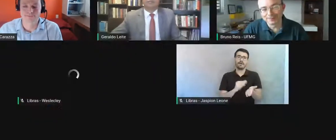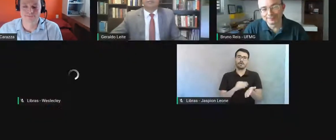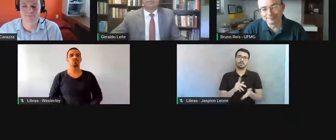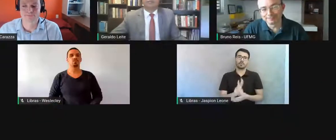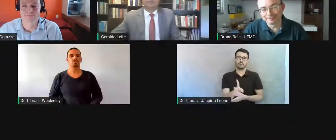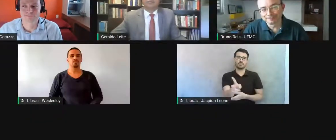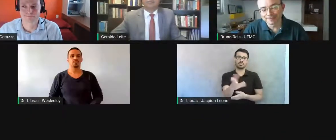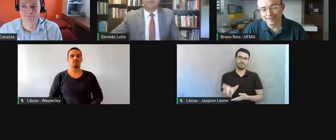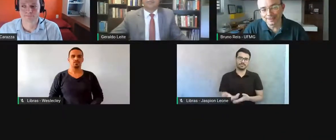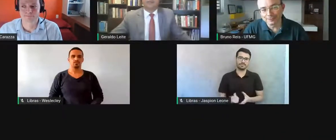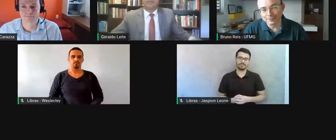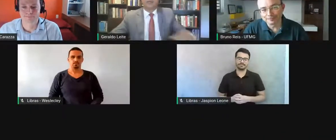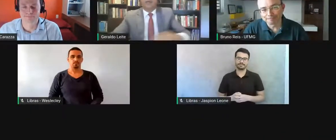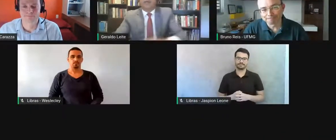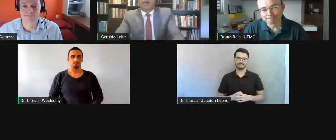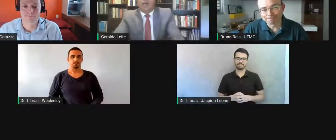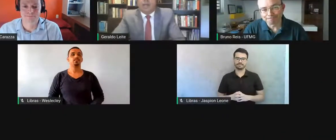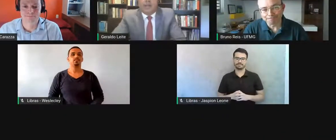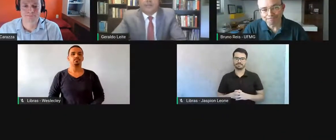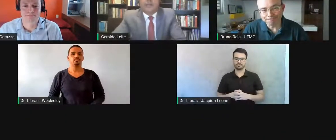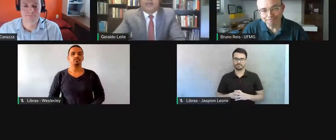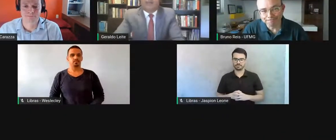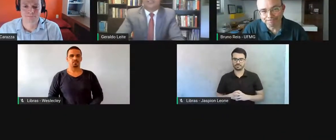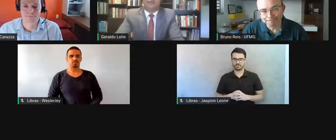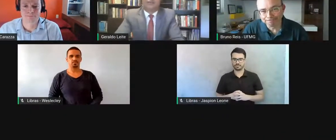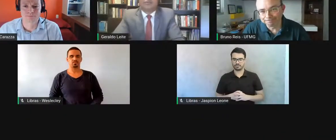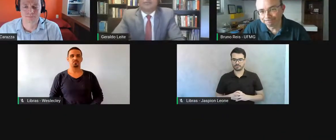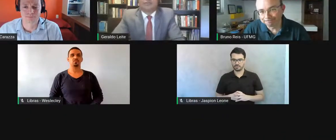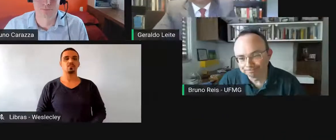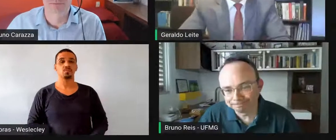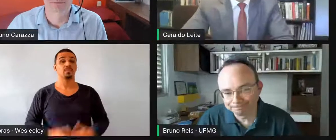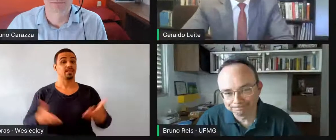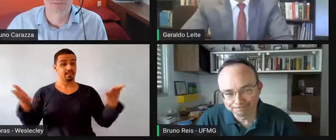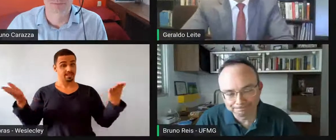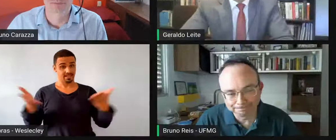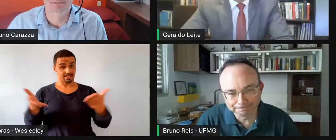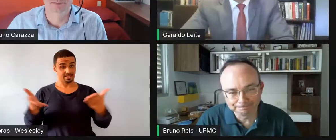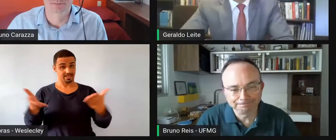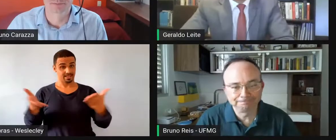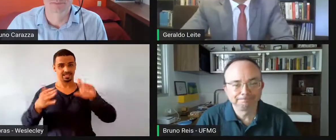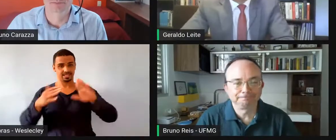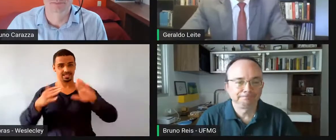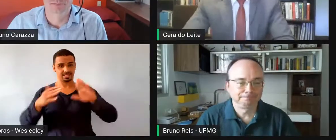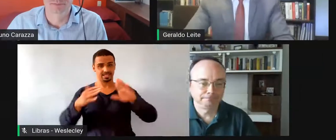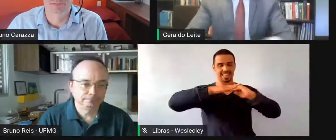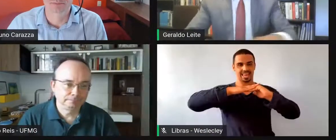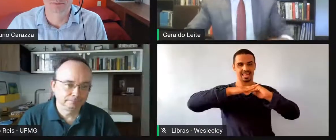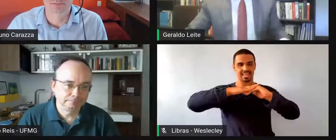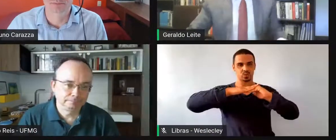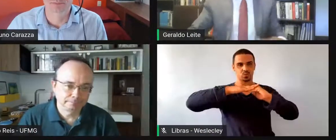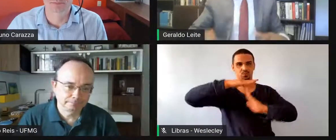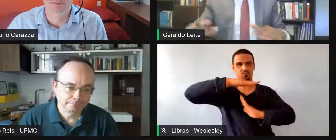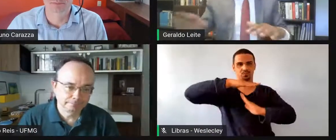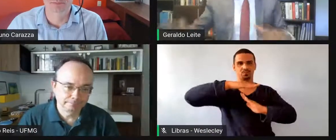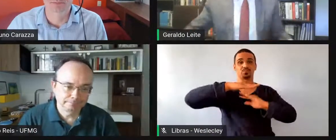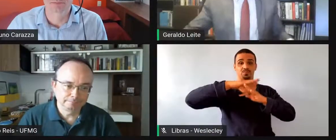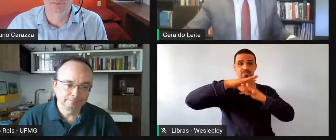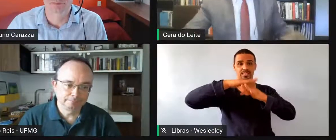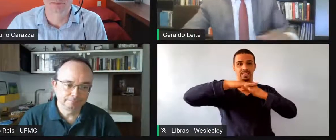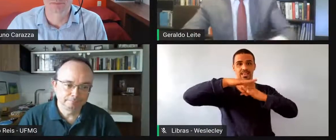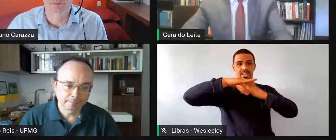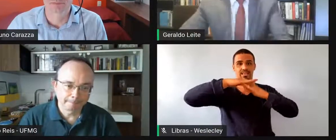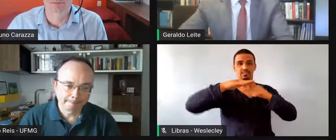início. Né? É isso. Essa questão, inclusive, do teto, Bruno,